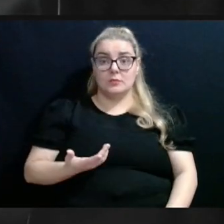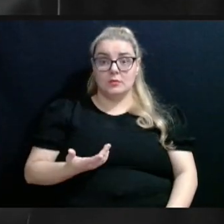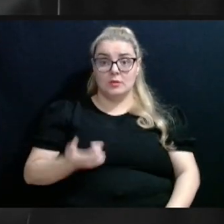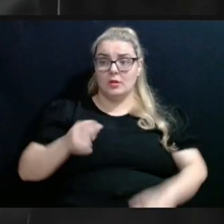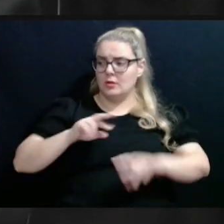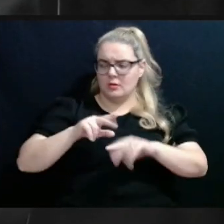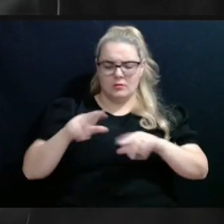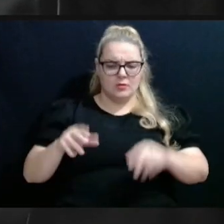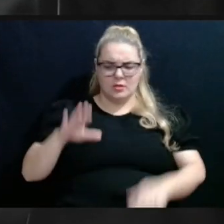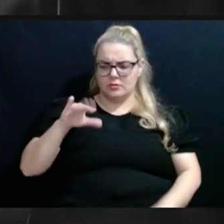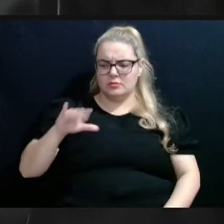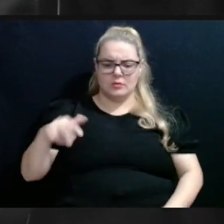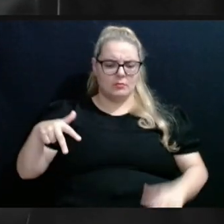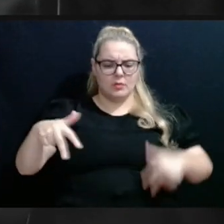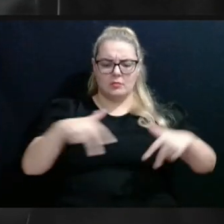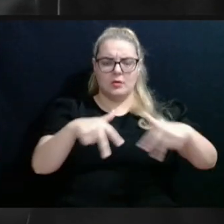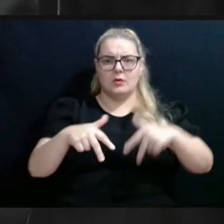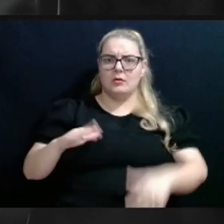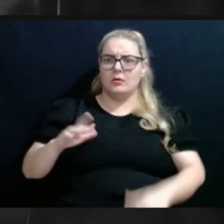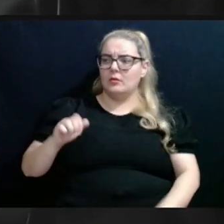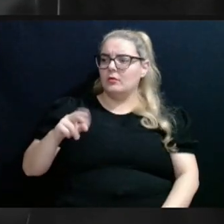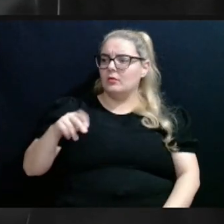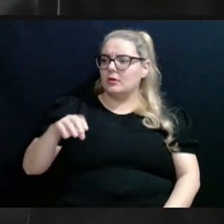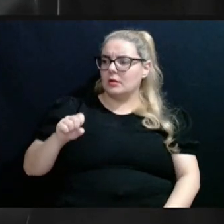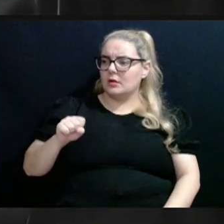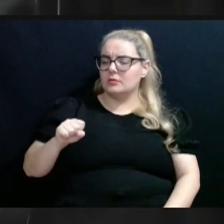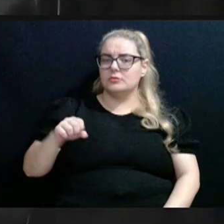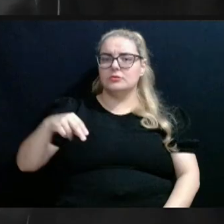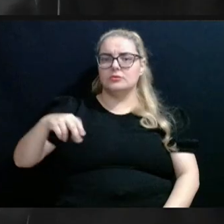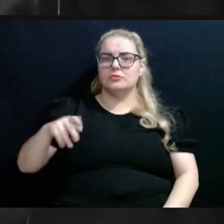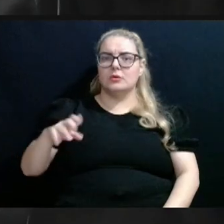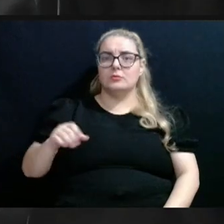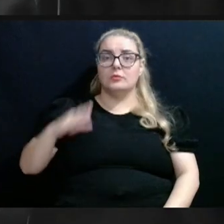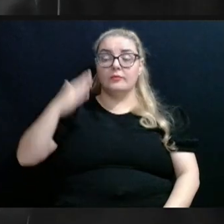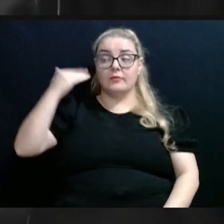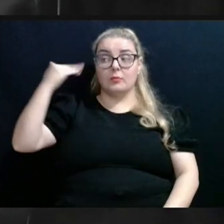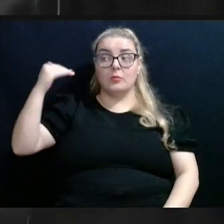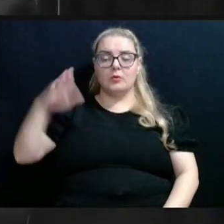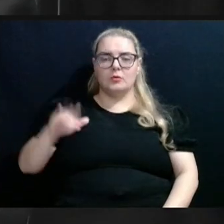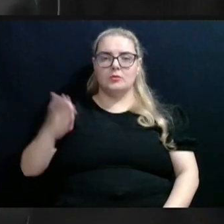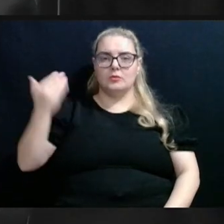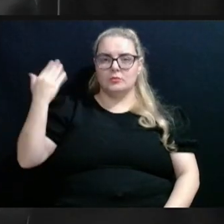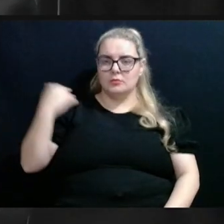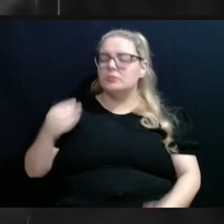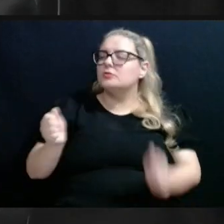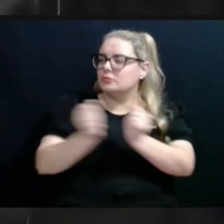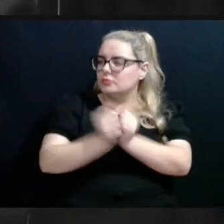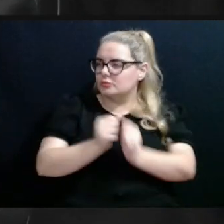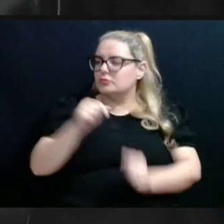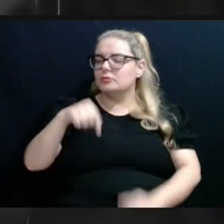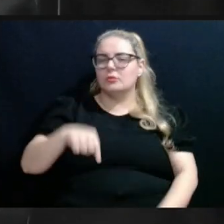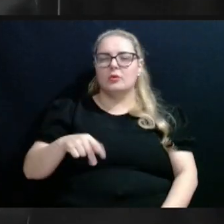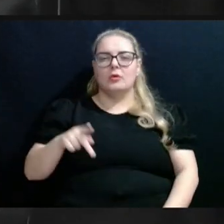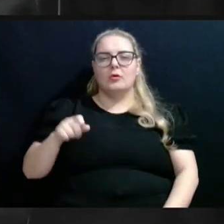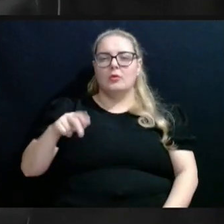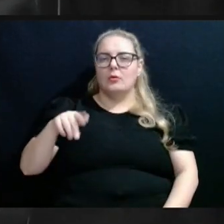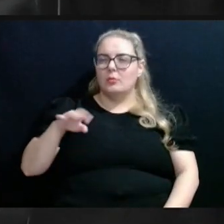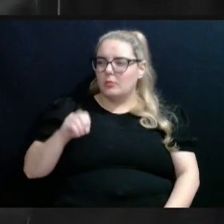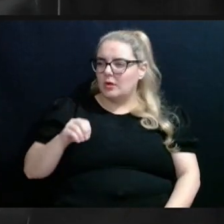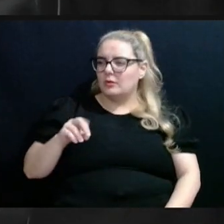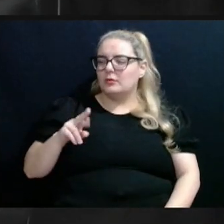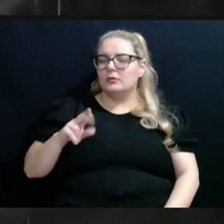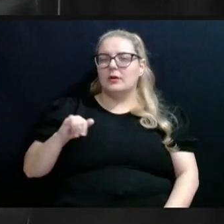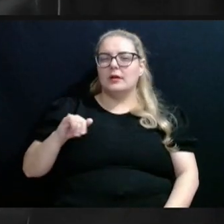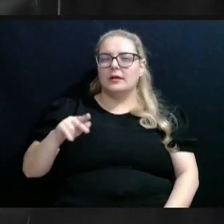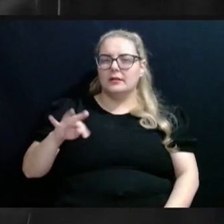cientistas da área na época. O Carlos Nobre, o famoso cientista Carlos Nobre, na época, esteve conosco aqui. Paulo Artacho esteve conosco aqui.